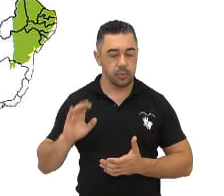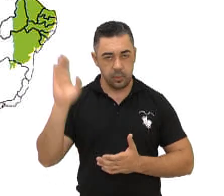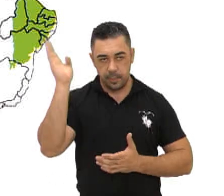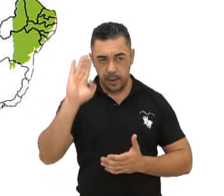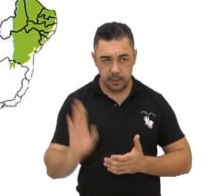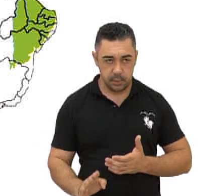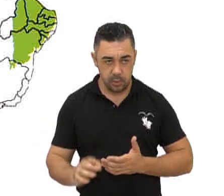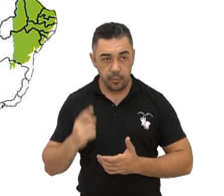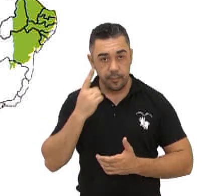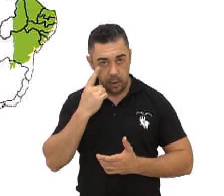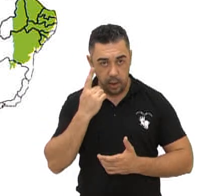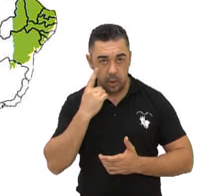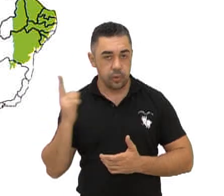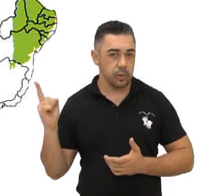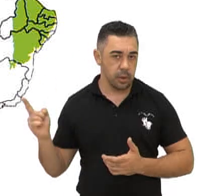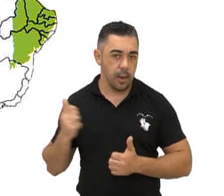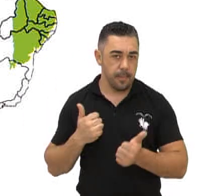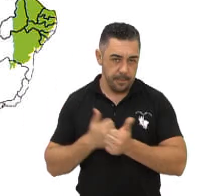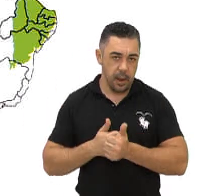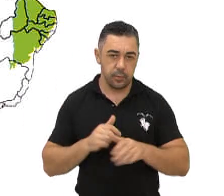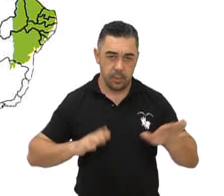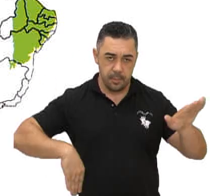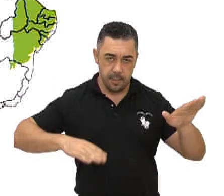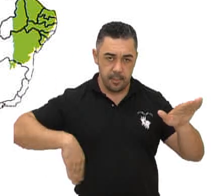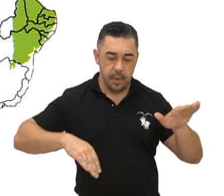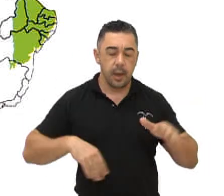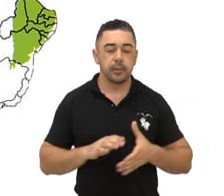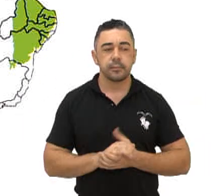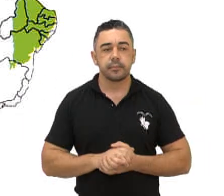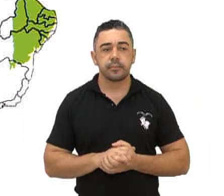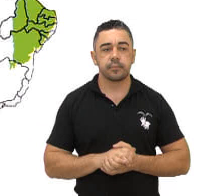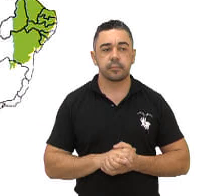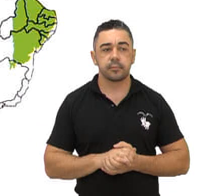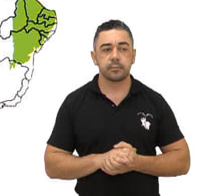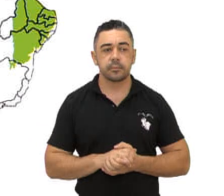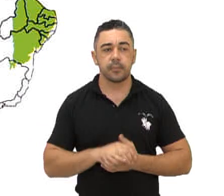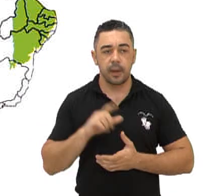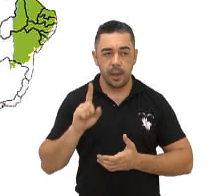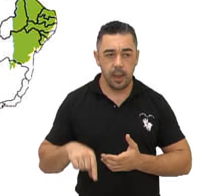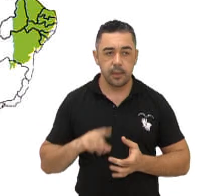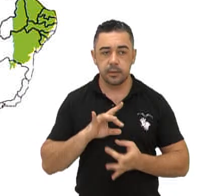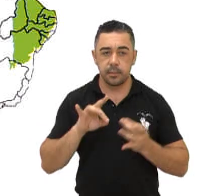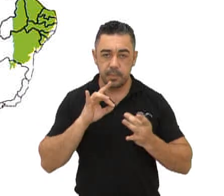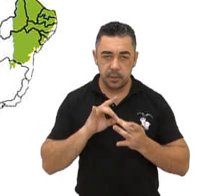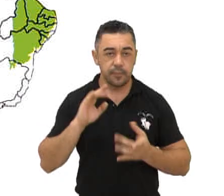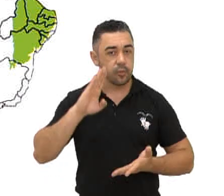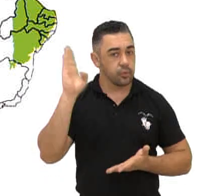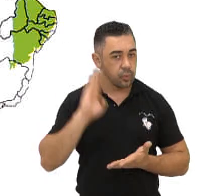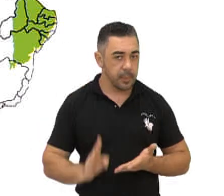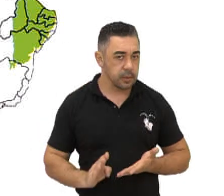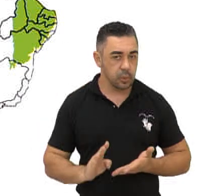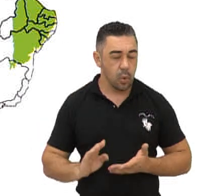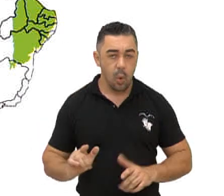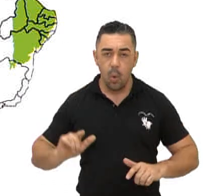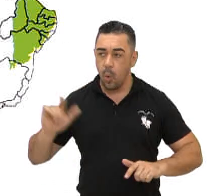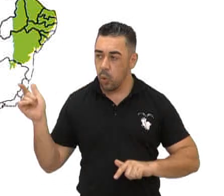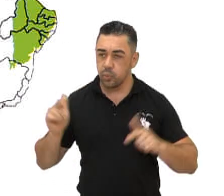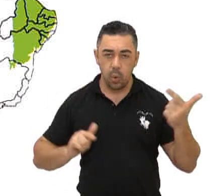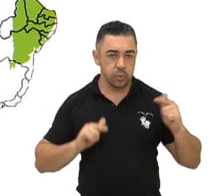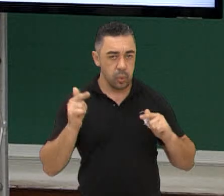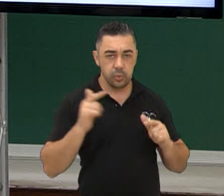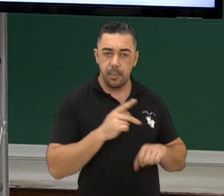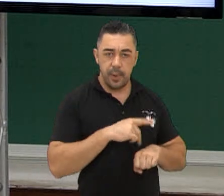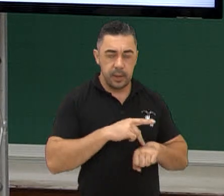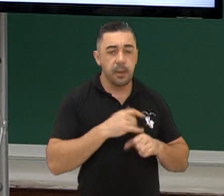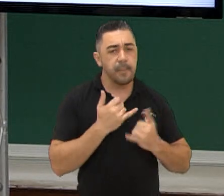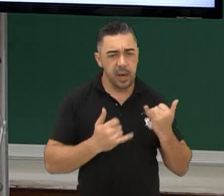está vendo aqui, ó, fica bem perto ali do litoral, uma parte inclusive, né? Bioma exclusivo do Brasil. Então os outros até têm biomas